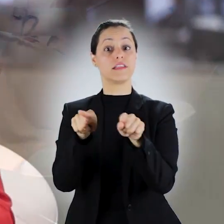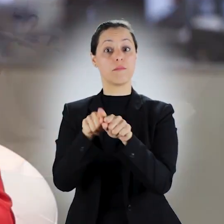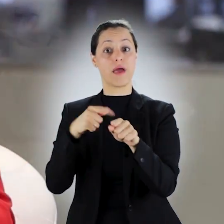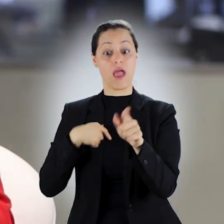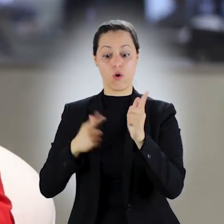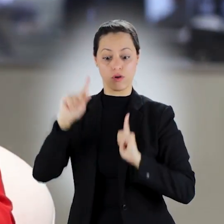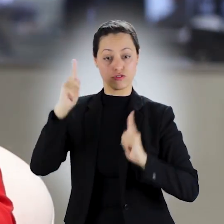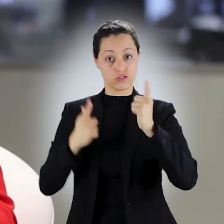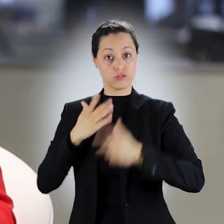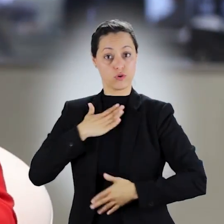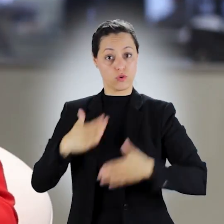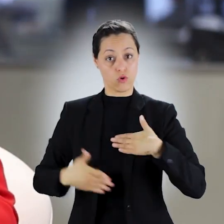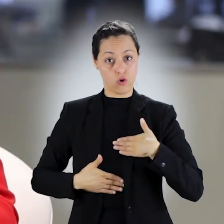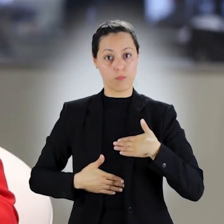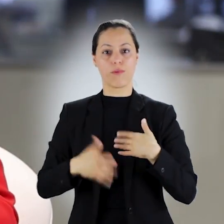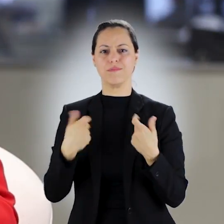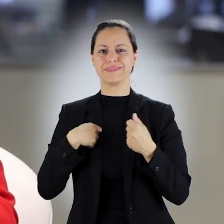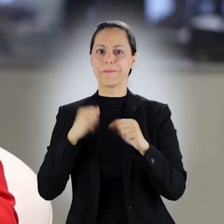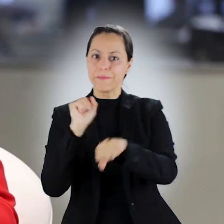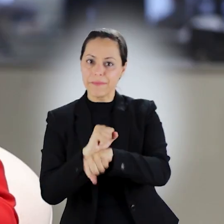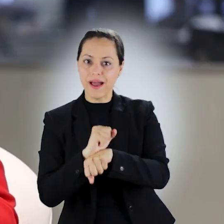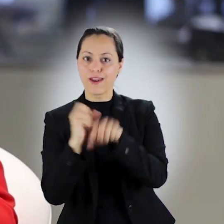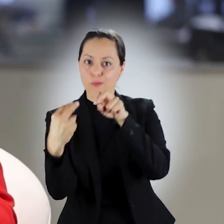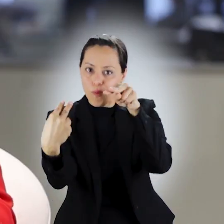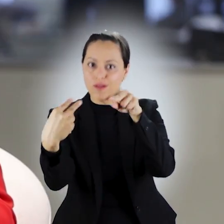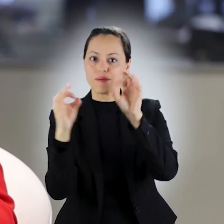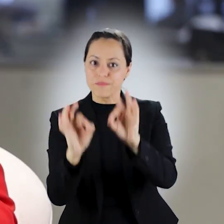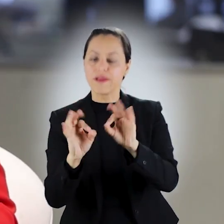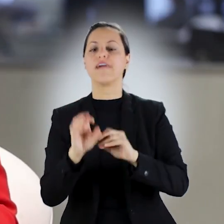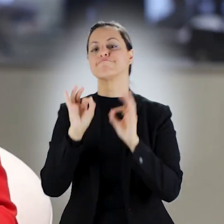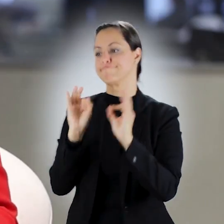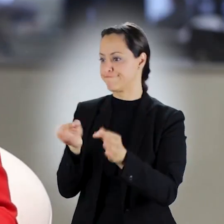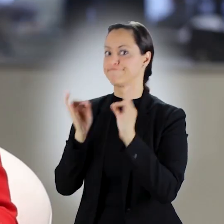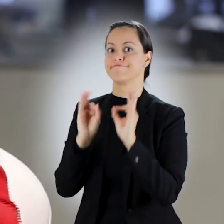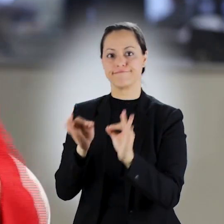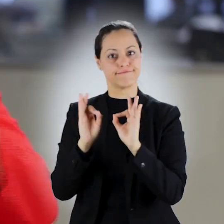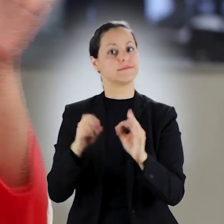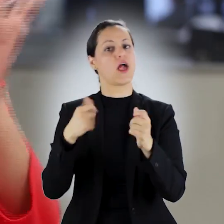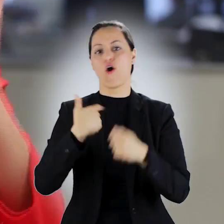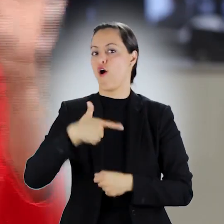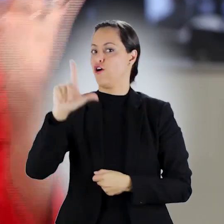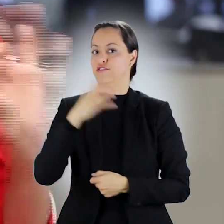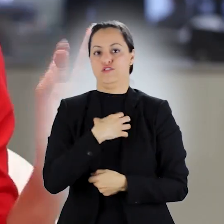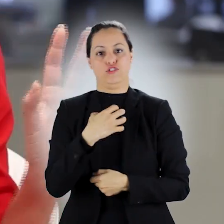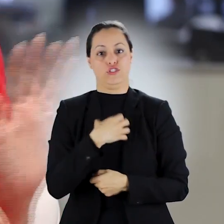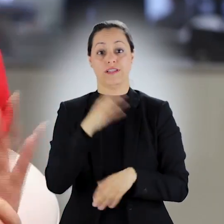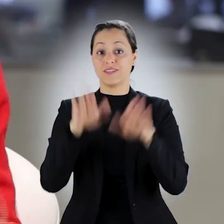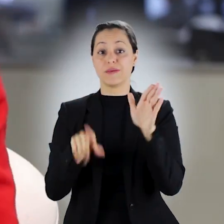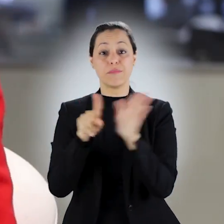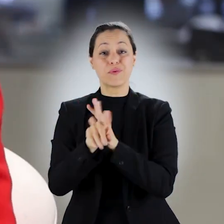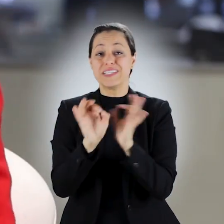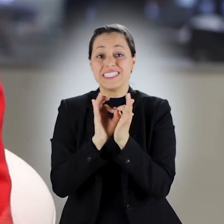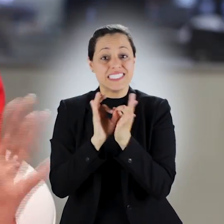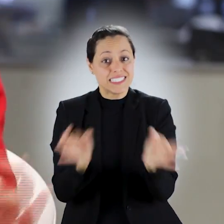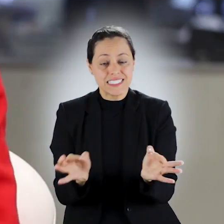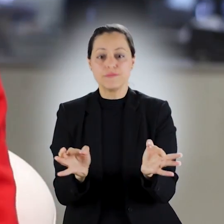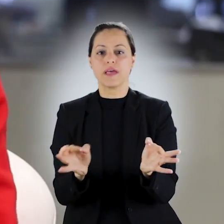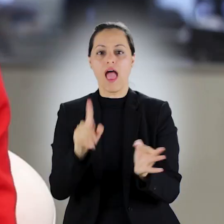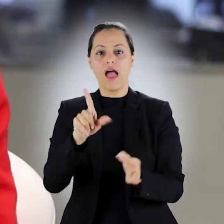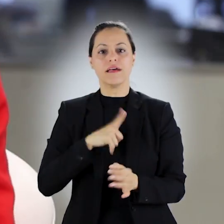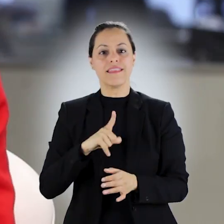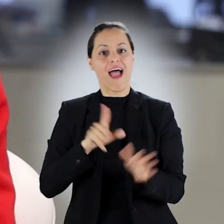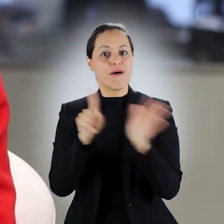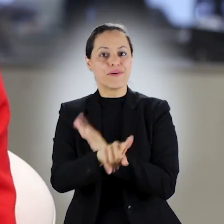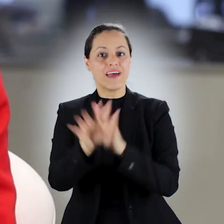meu gesto. Parar um pouco, olhar no olho, né? Ser um outro tipo de abordagem. Do outro tipo. Desde as perguntas mais simples. Tá